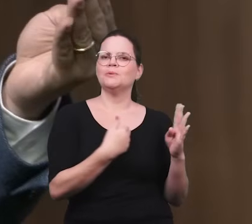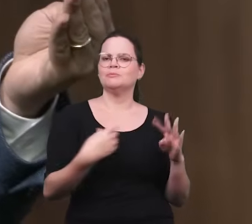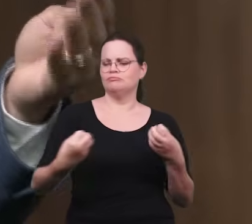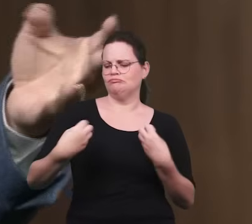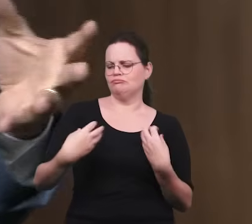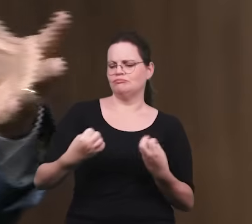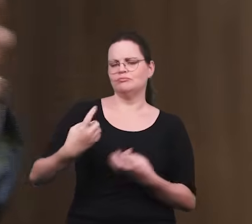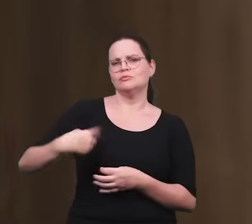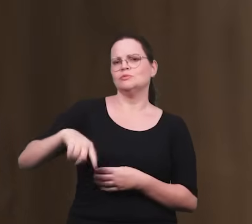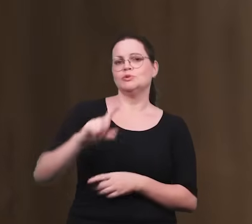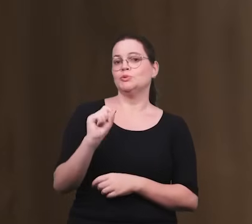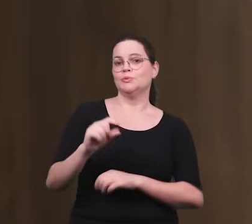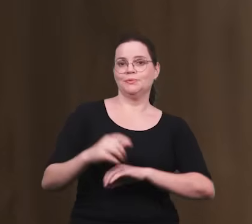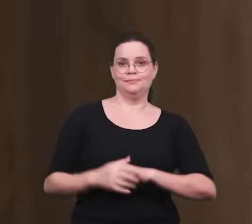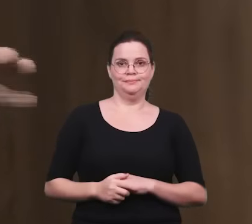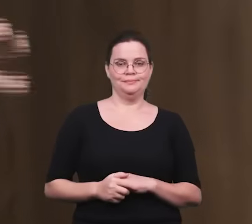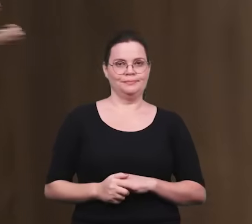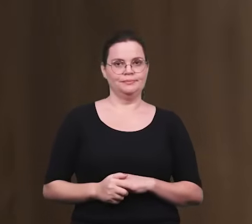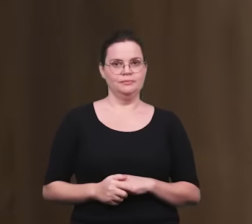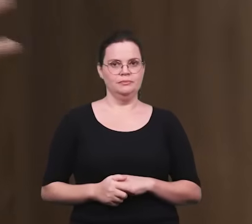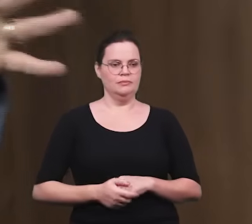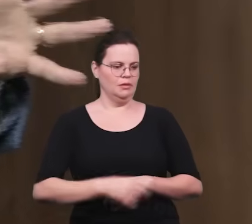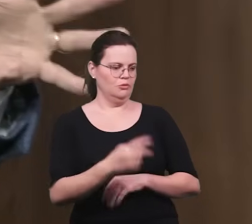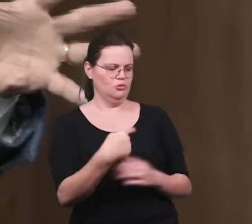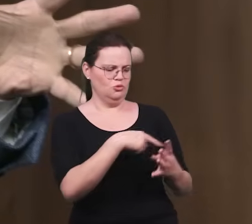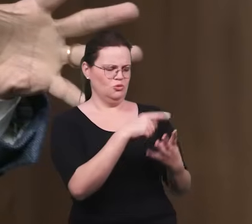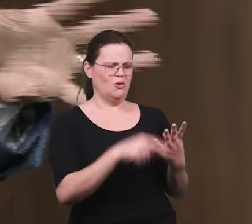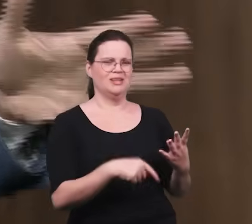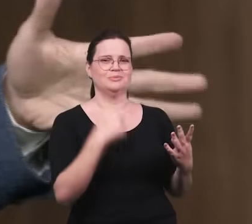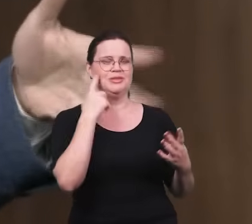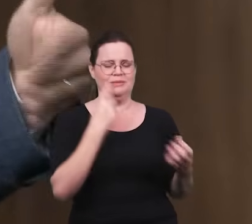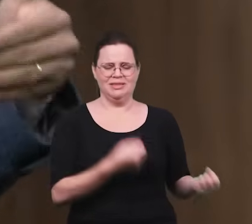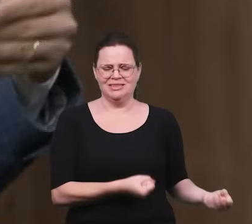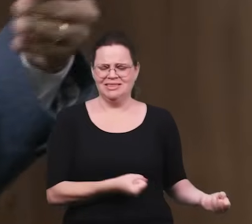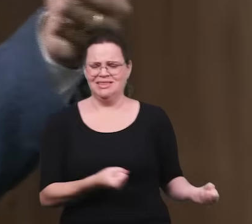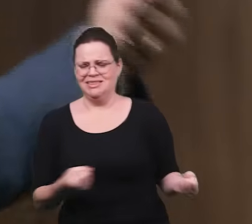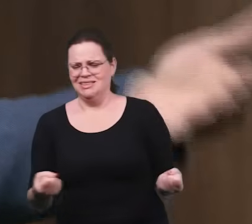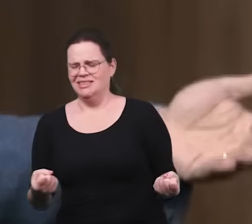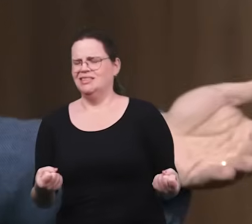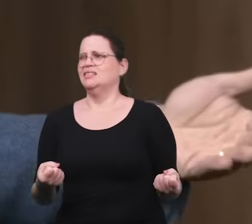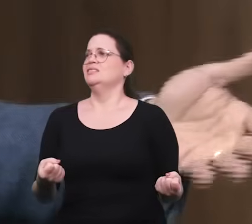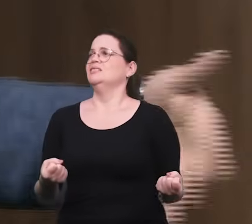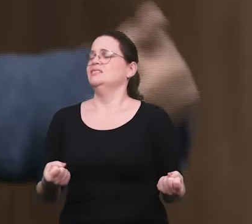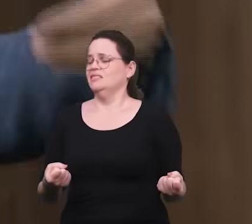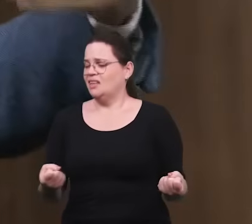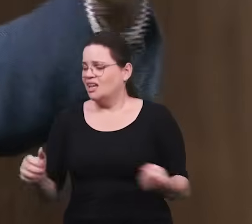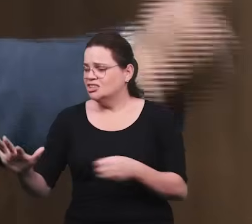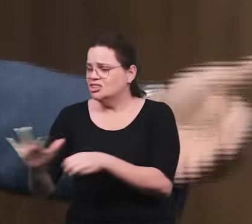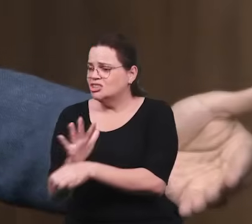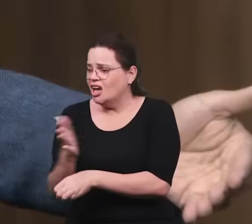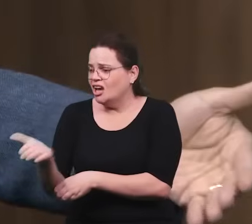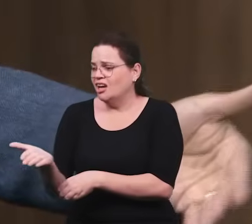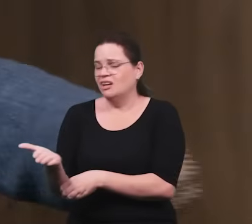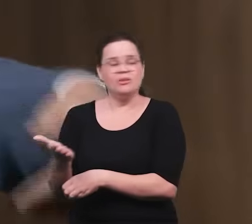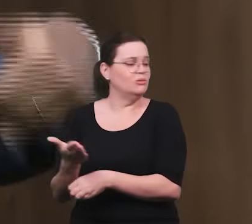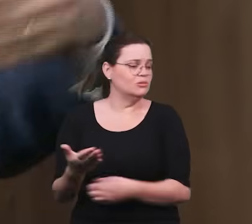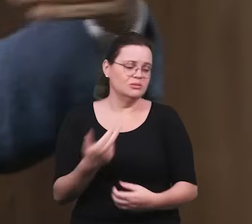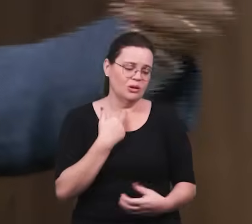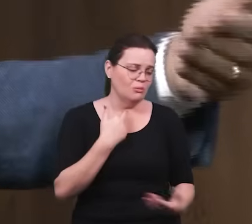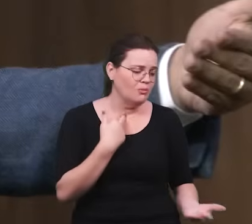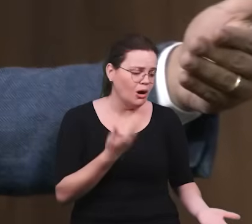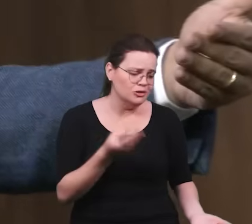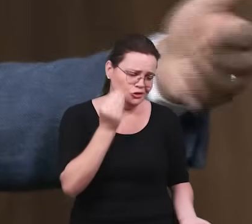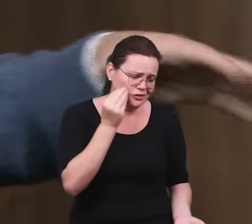evangelização? Eles podiam dar uma desculpa muito rápida ali, né? Olha, vamos ter que deixar para outro dia, não deu para entrar, a